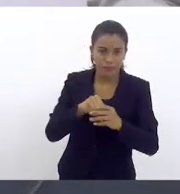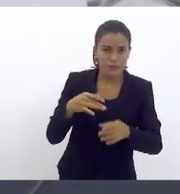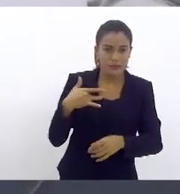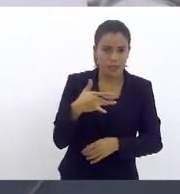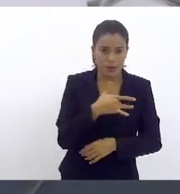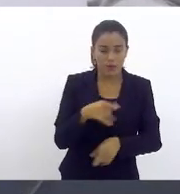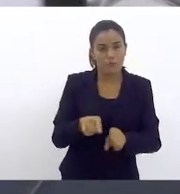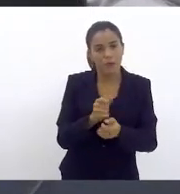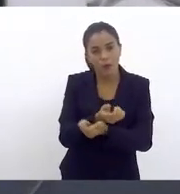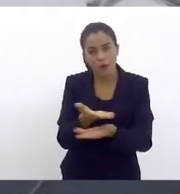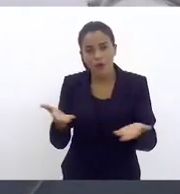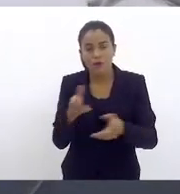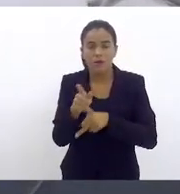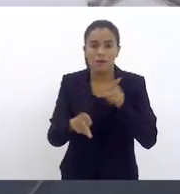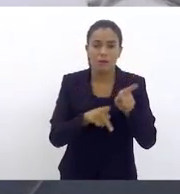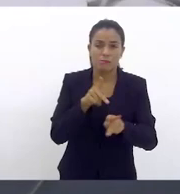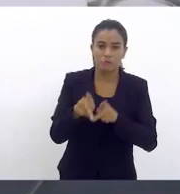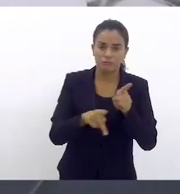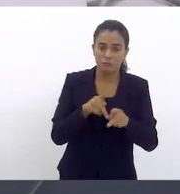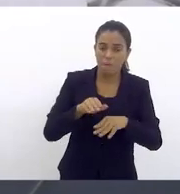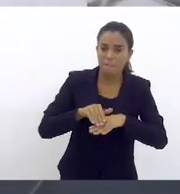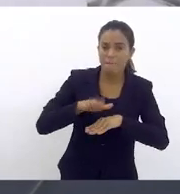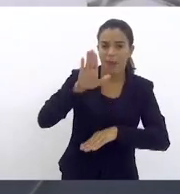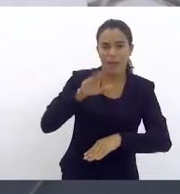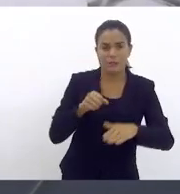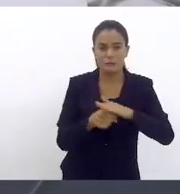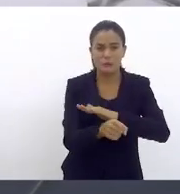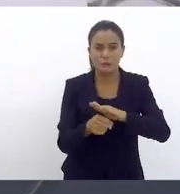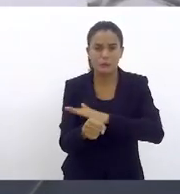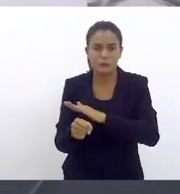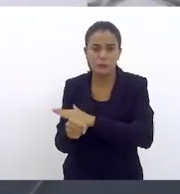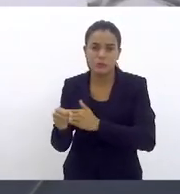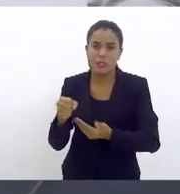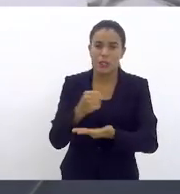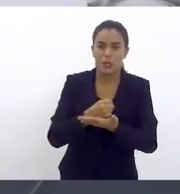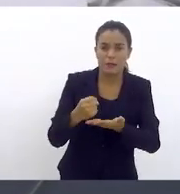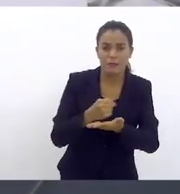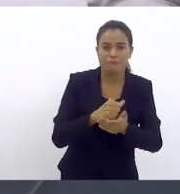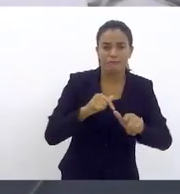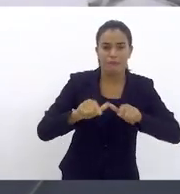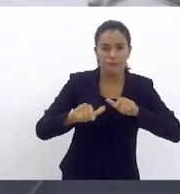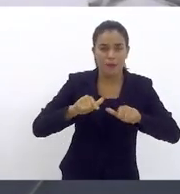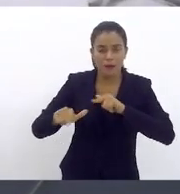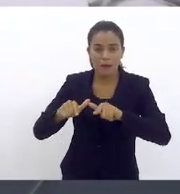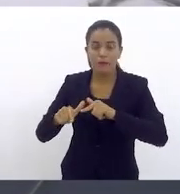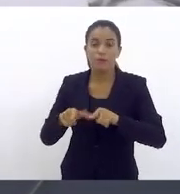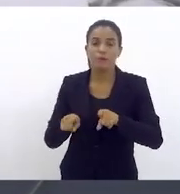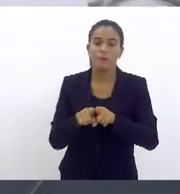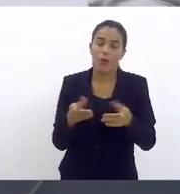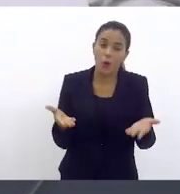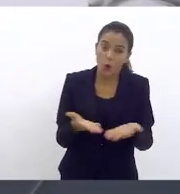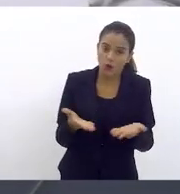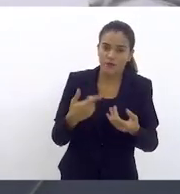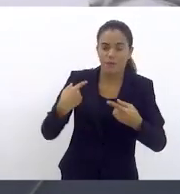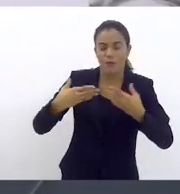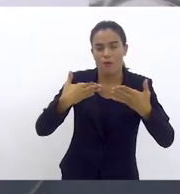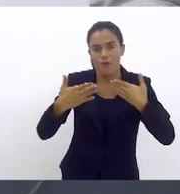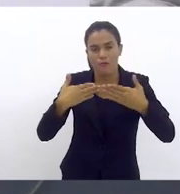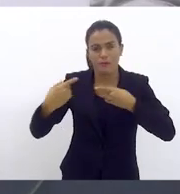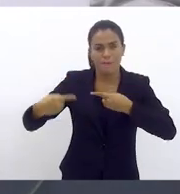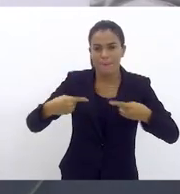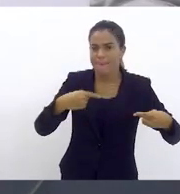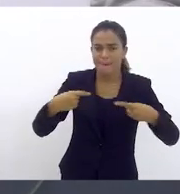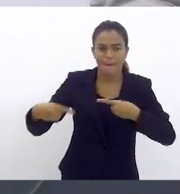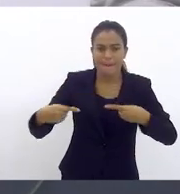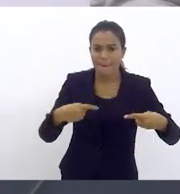Rio de Janeiro ofertar para a população é mais empregos então é isso que nós vamos debater aqui hoje é isso que o